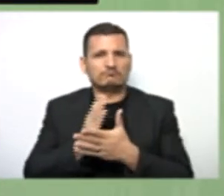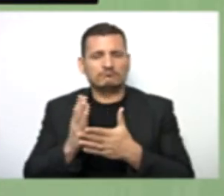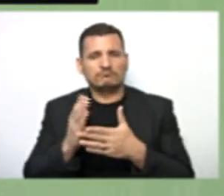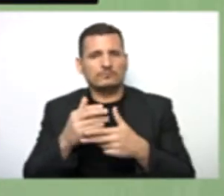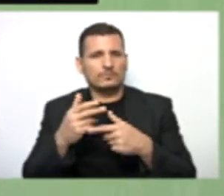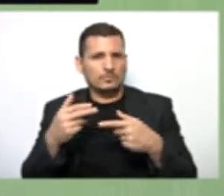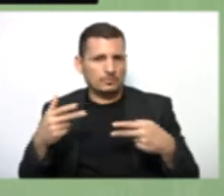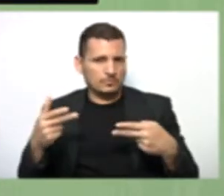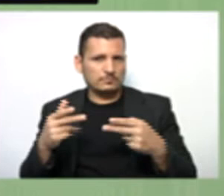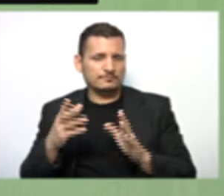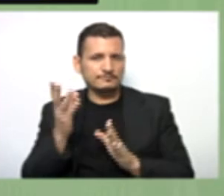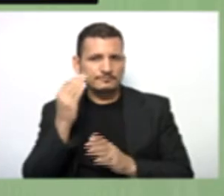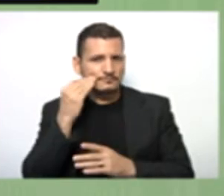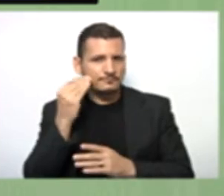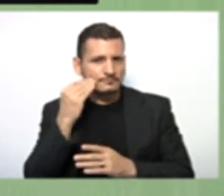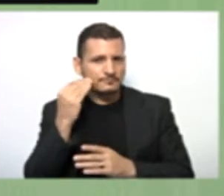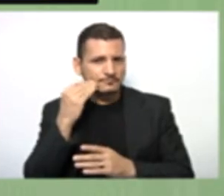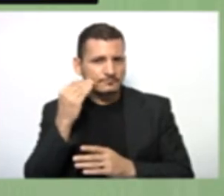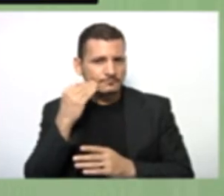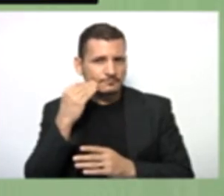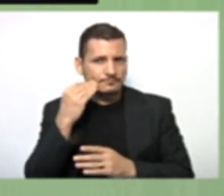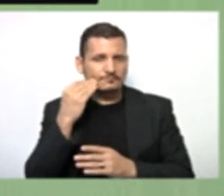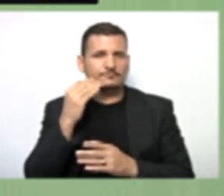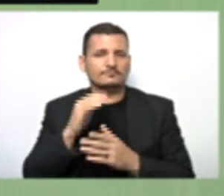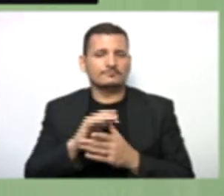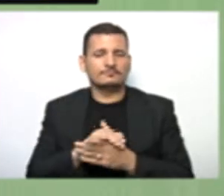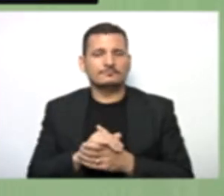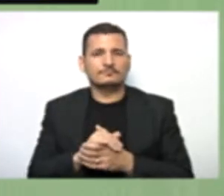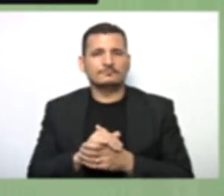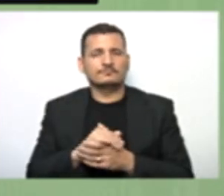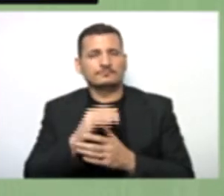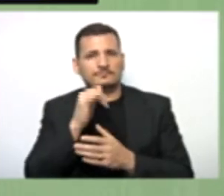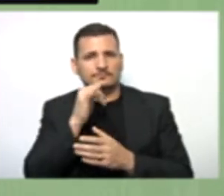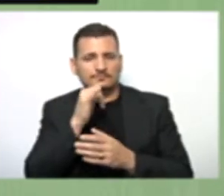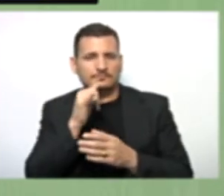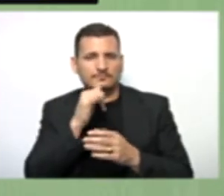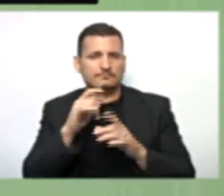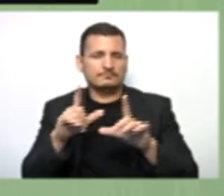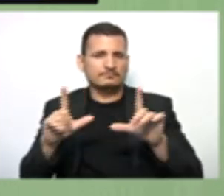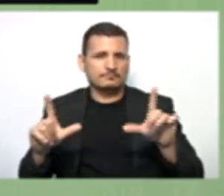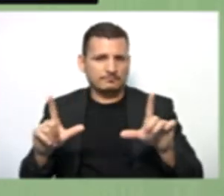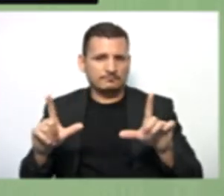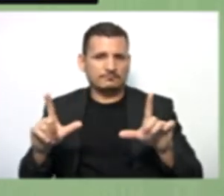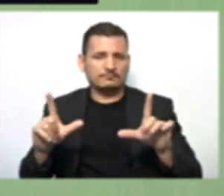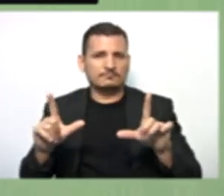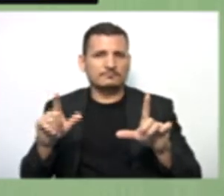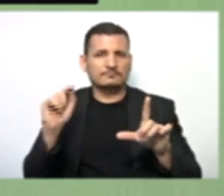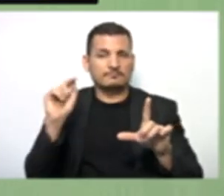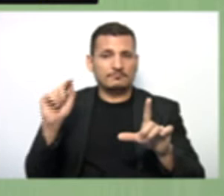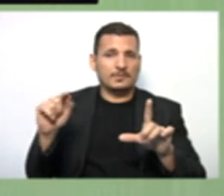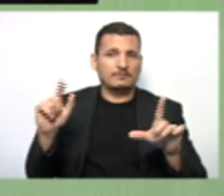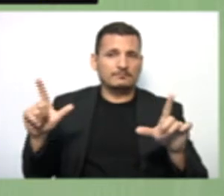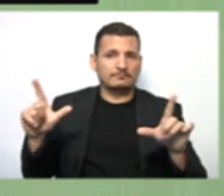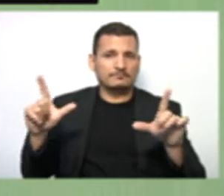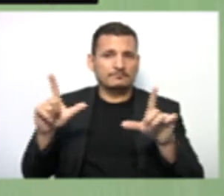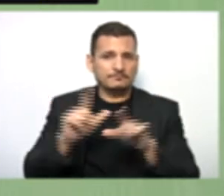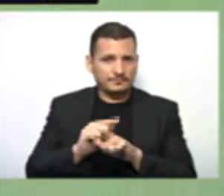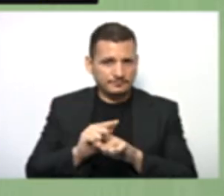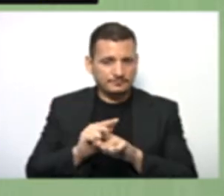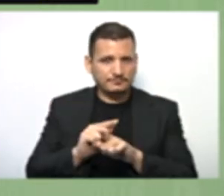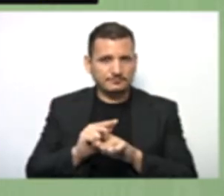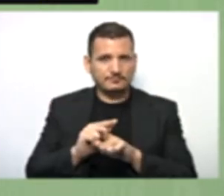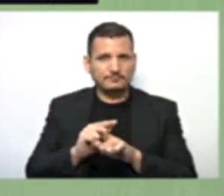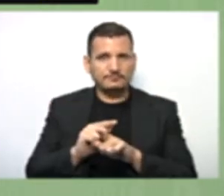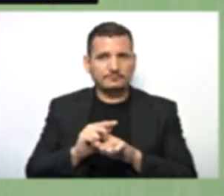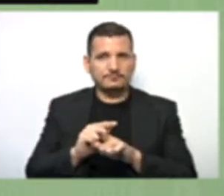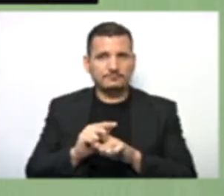ser verificadas, né? Quando a gente fecha um programa, professora, estamos lá no nosso editor de texto, por exemplo. A gente